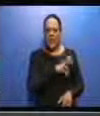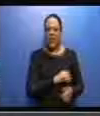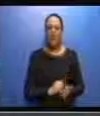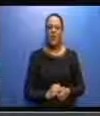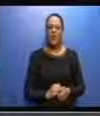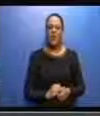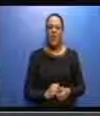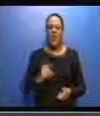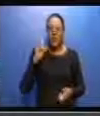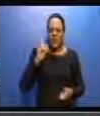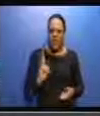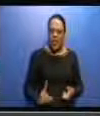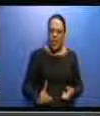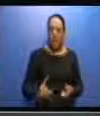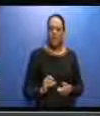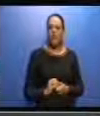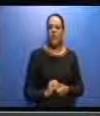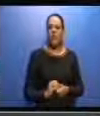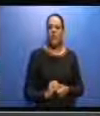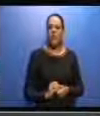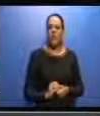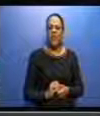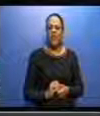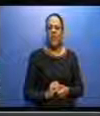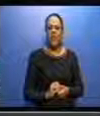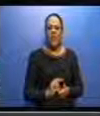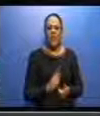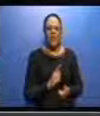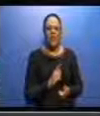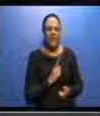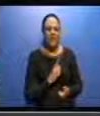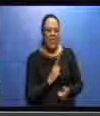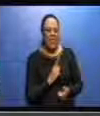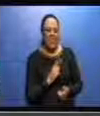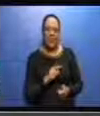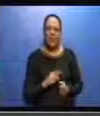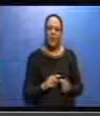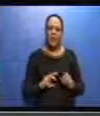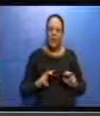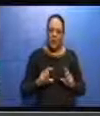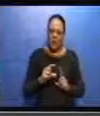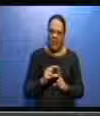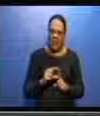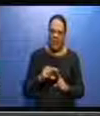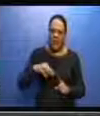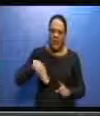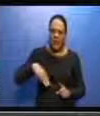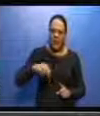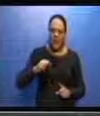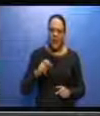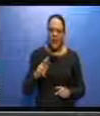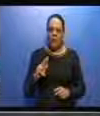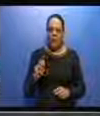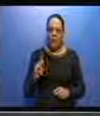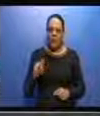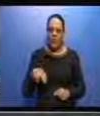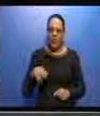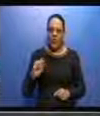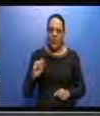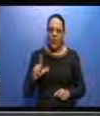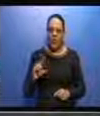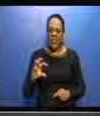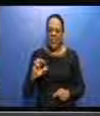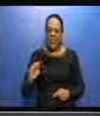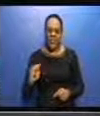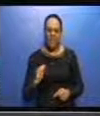então por isso criou-se esse termo marginalidade quem está à margem né não está conseguindo acessar os